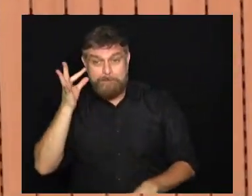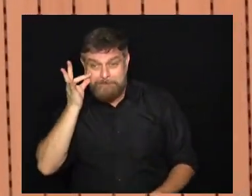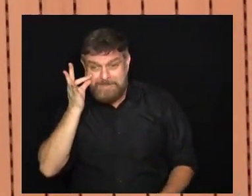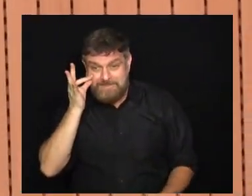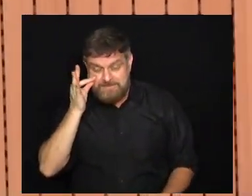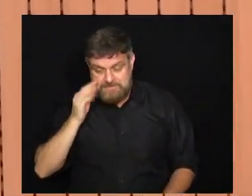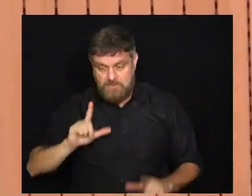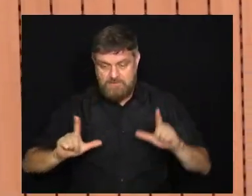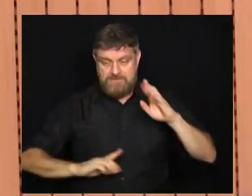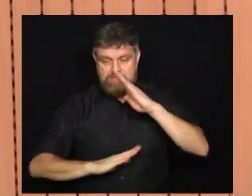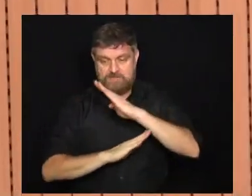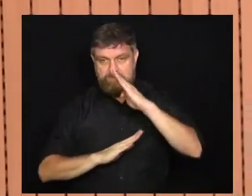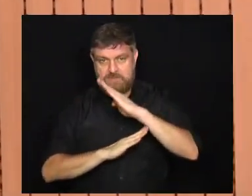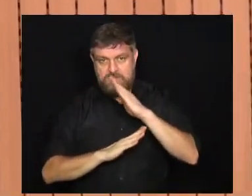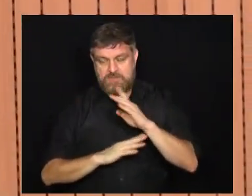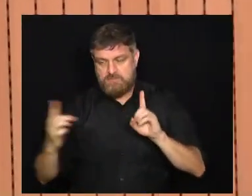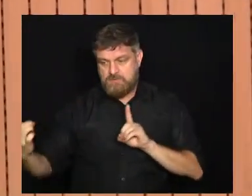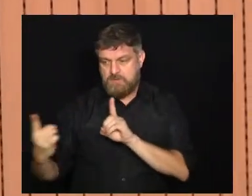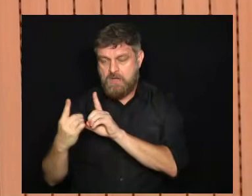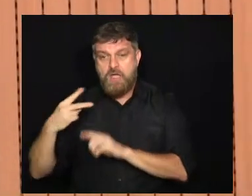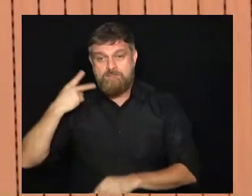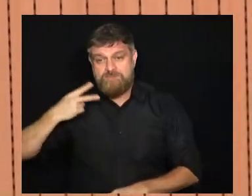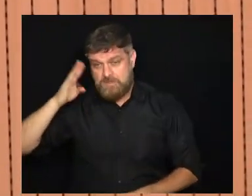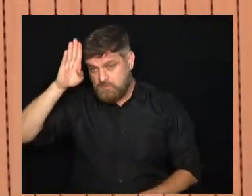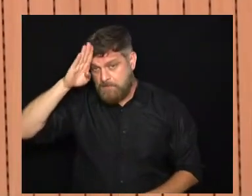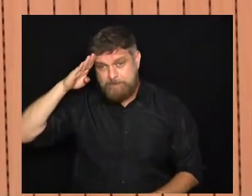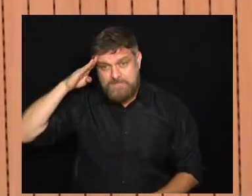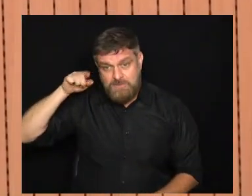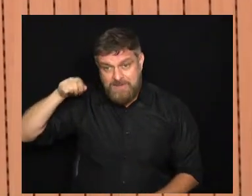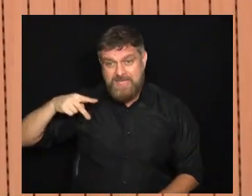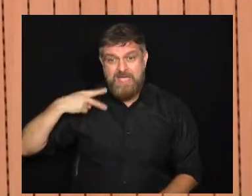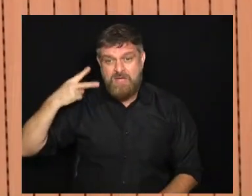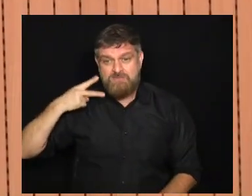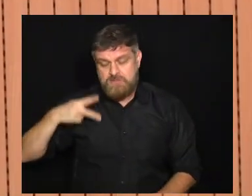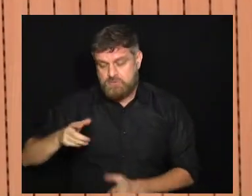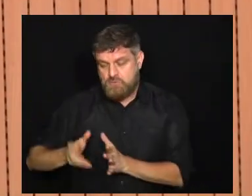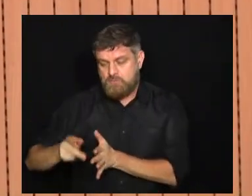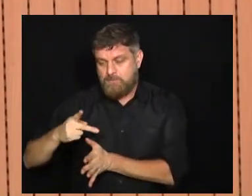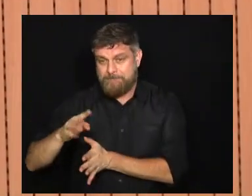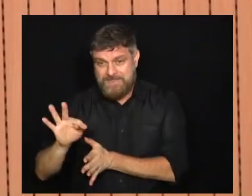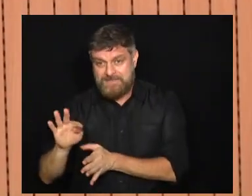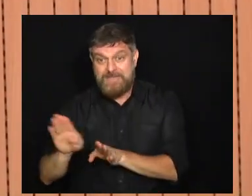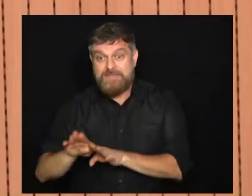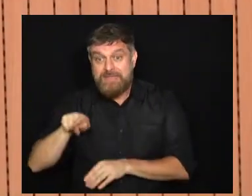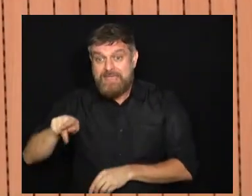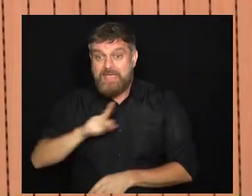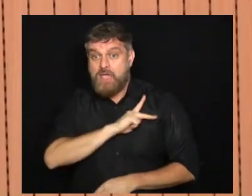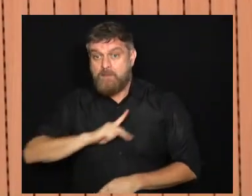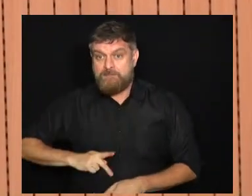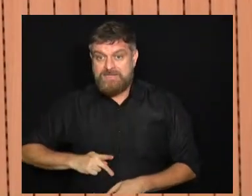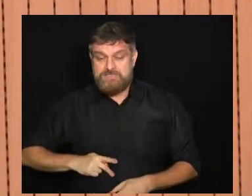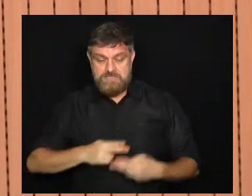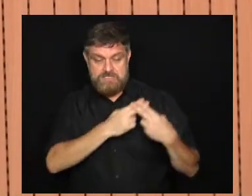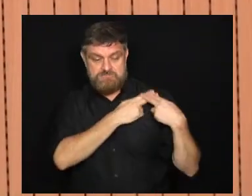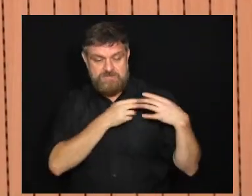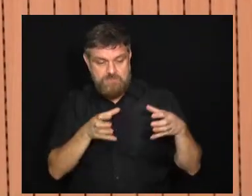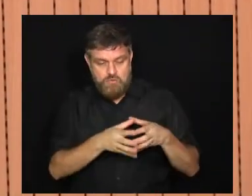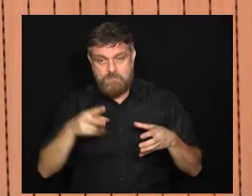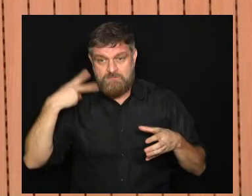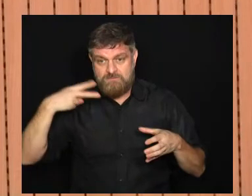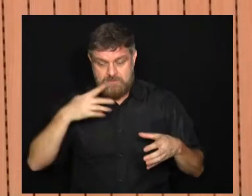TV Câmara Campinas com o Pedro Tourinho, que é vereador do PT e também é o presidente da